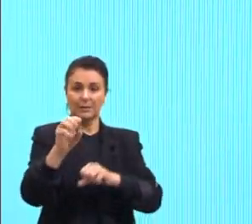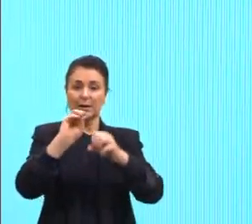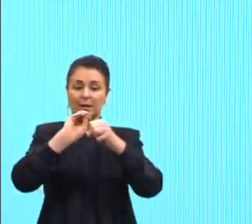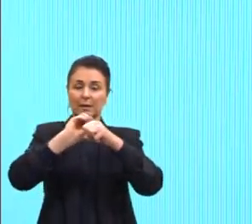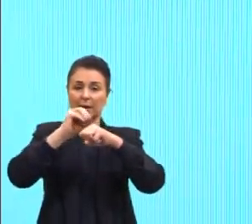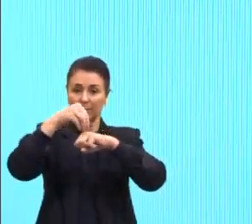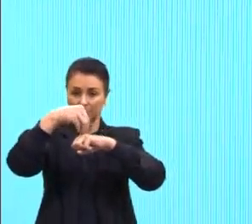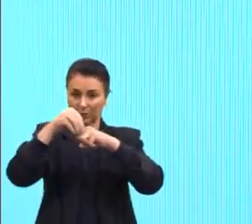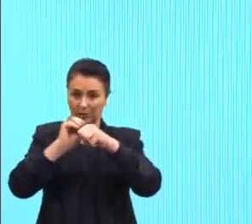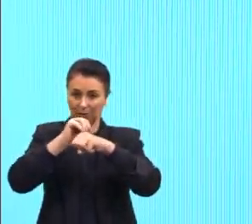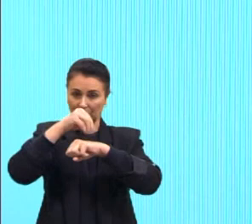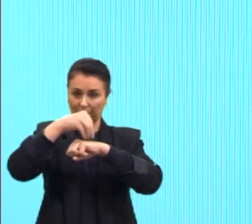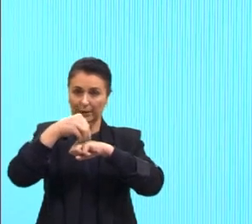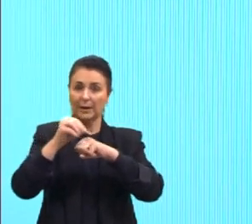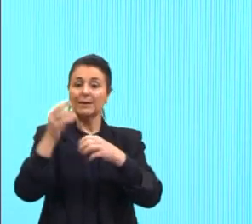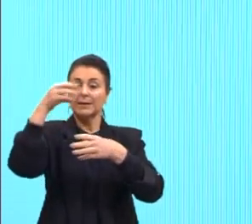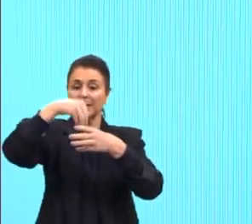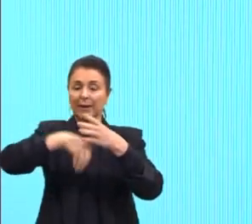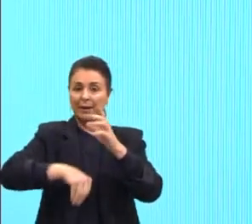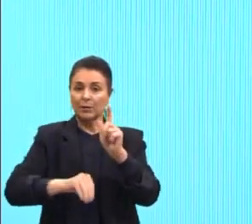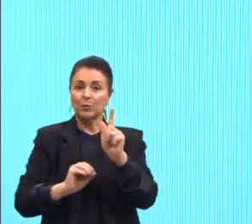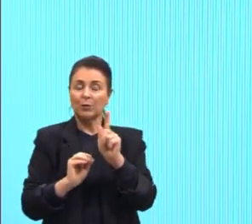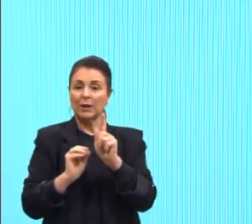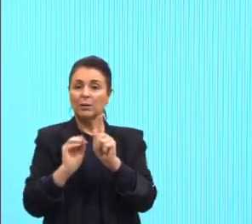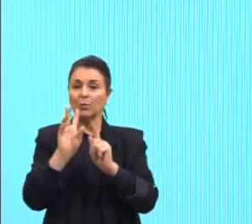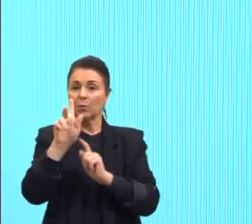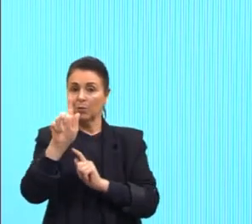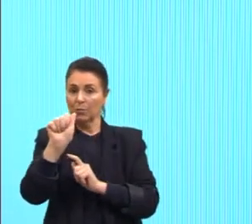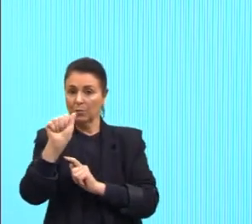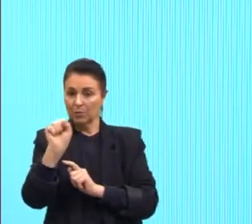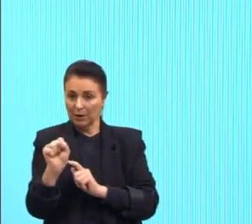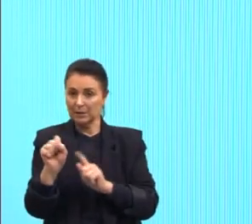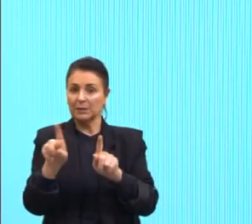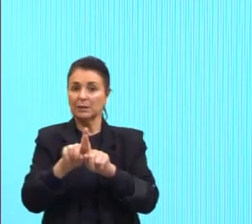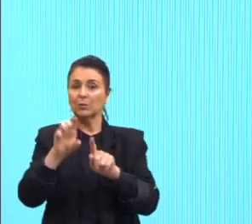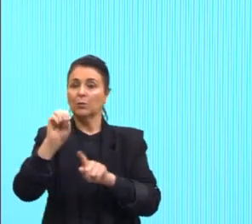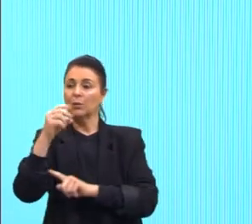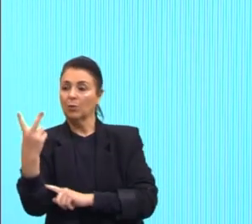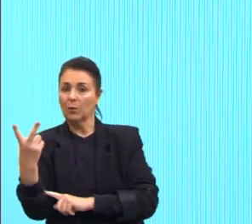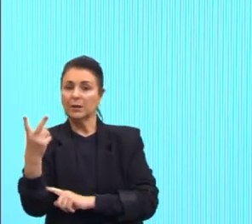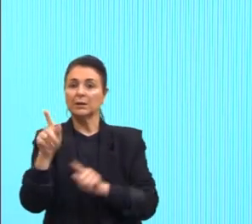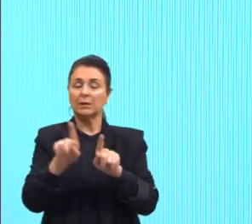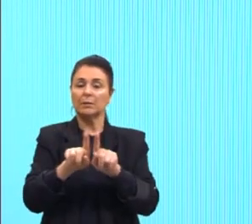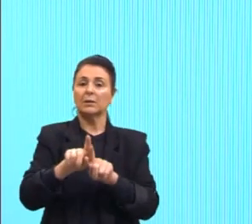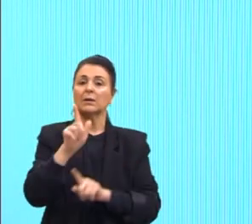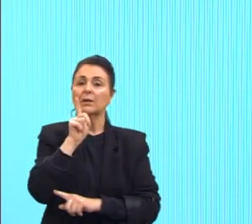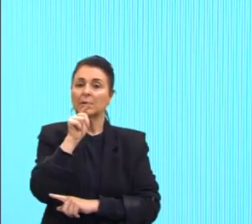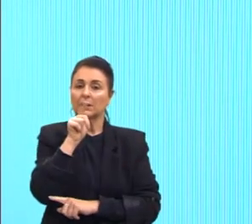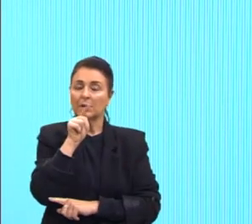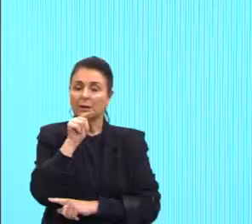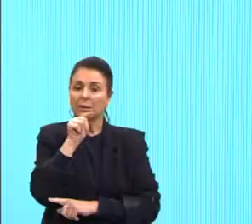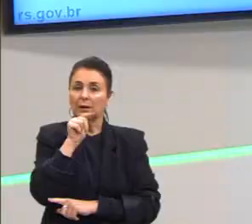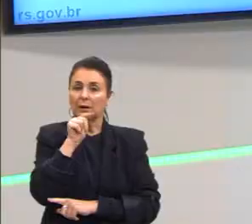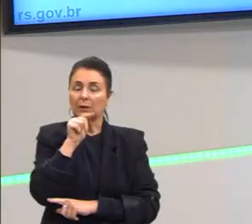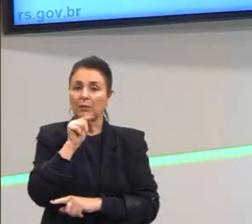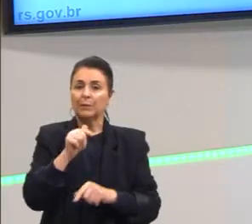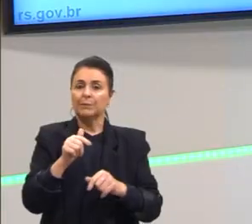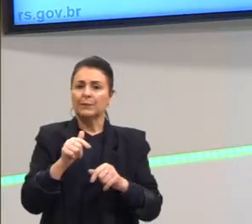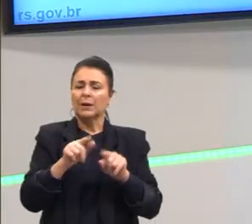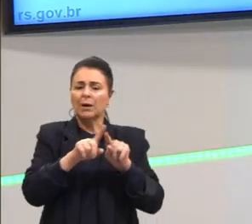no contexto no gás né a gás oxigênio e da água e qual é a